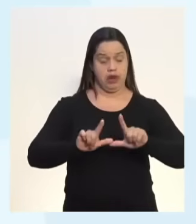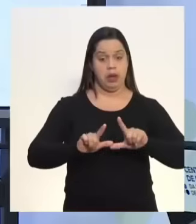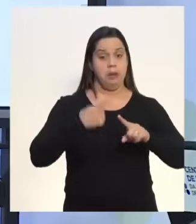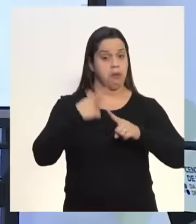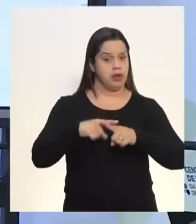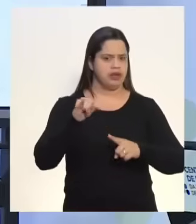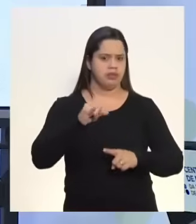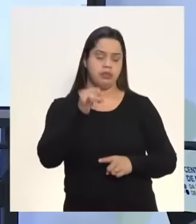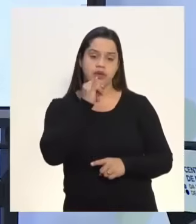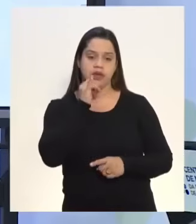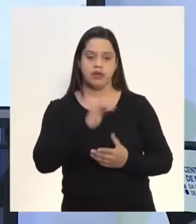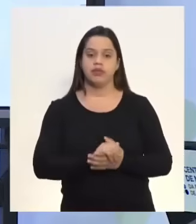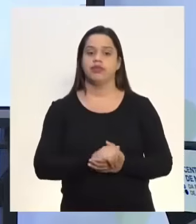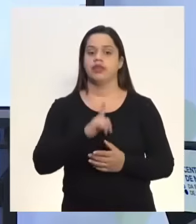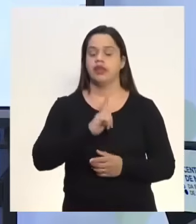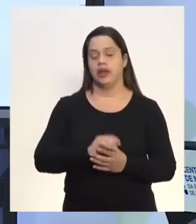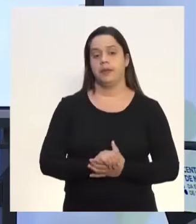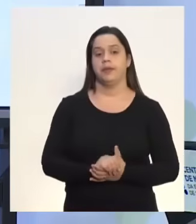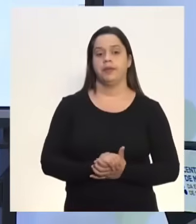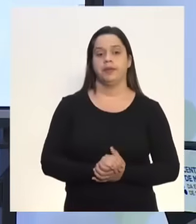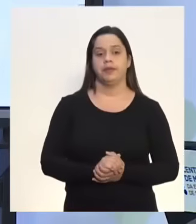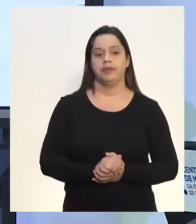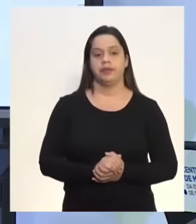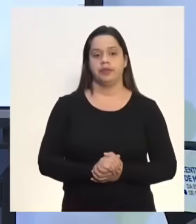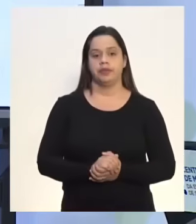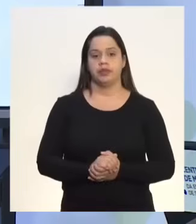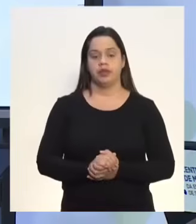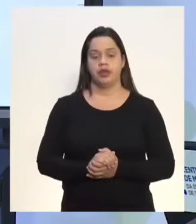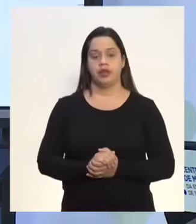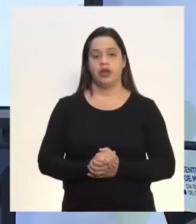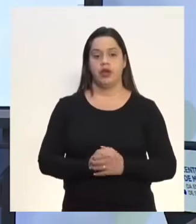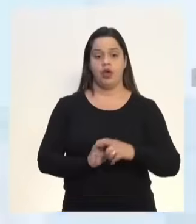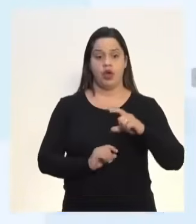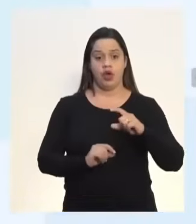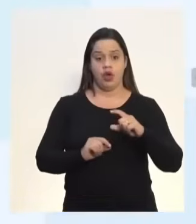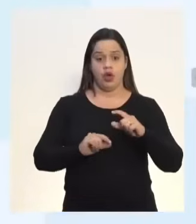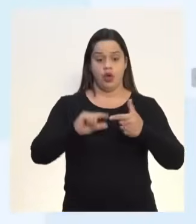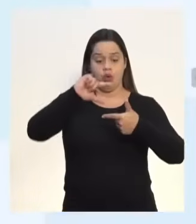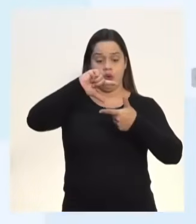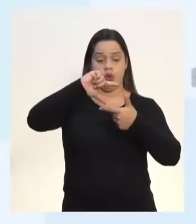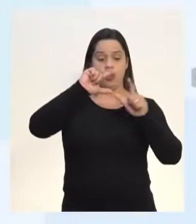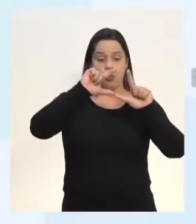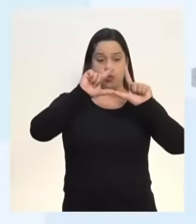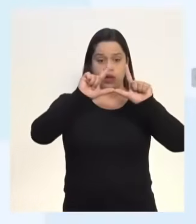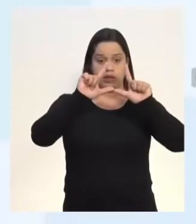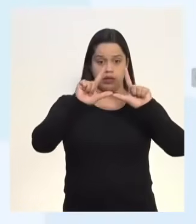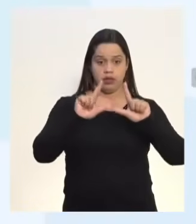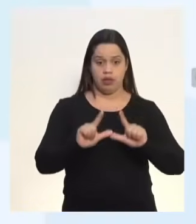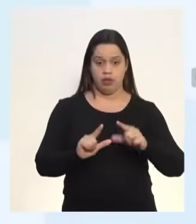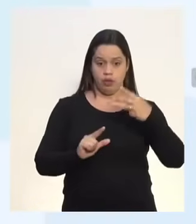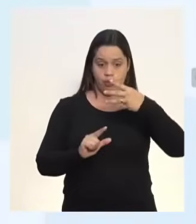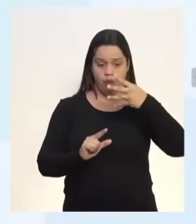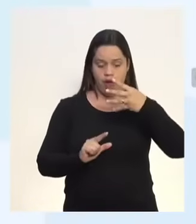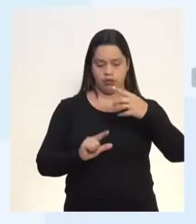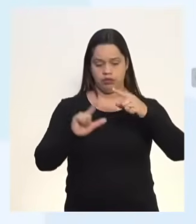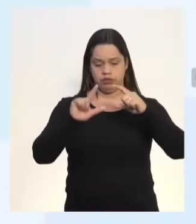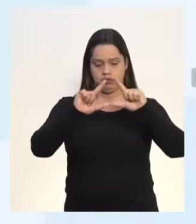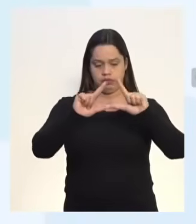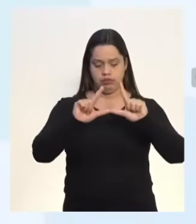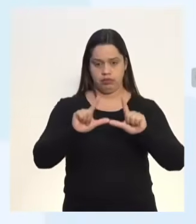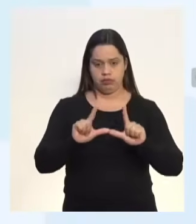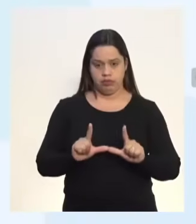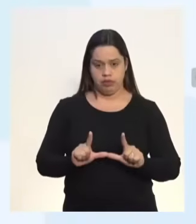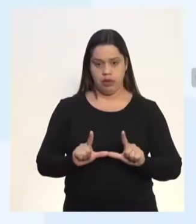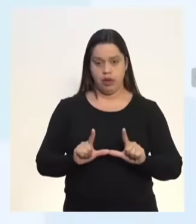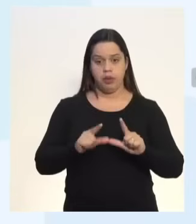tiver 4, digamos assim, né, enfileirado 4, eu só preciso, no caso aqui, tem os